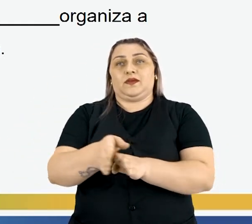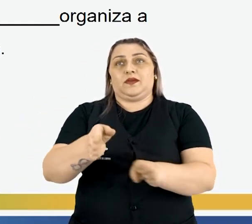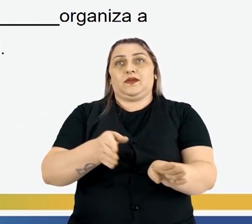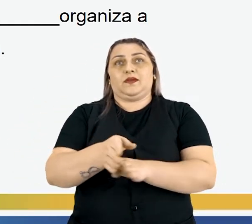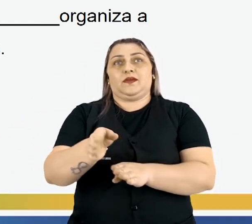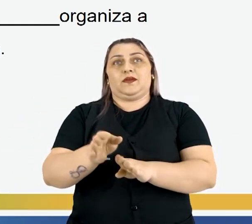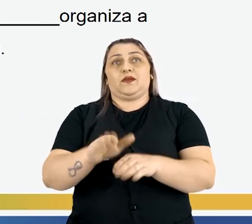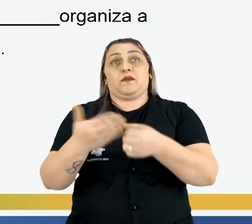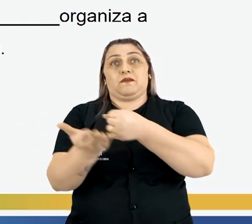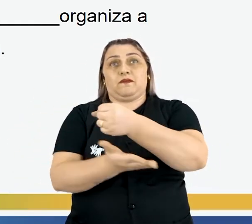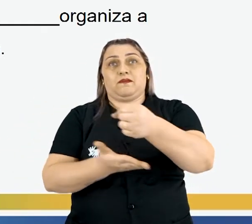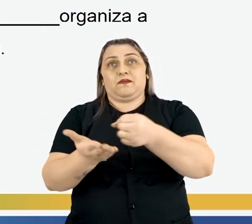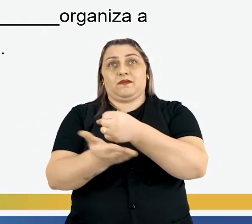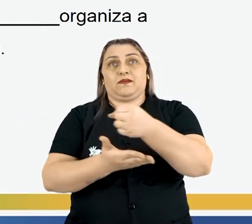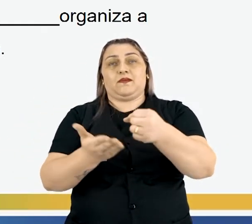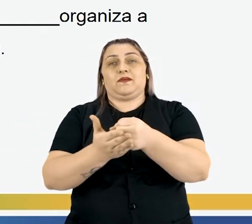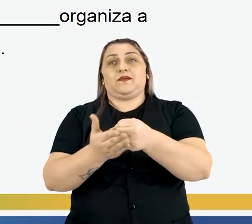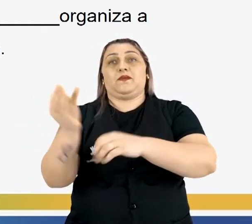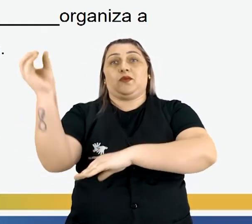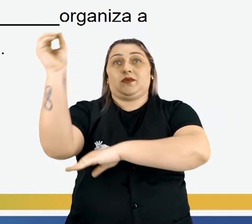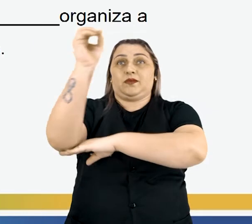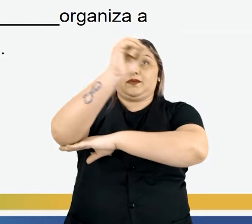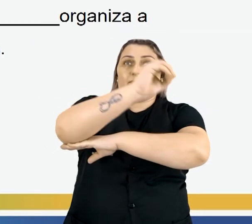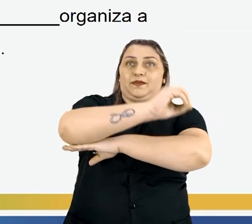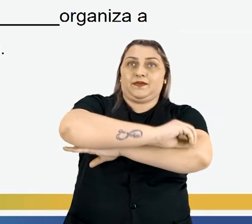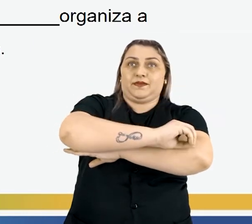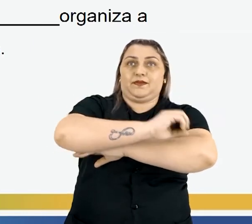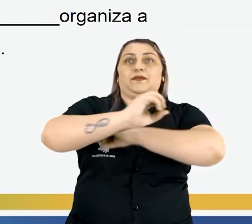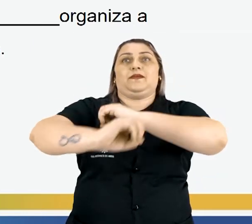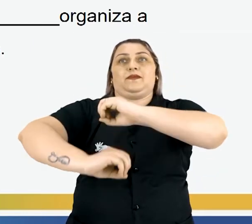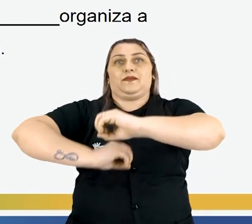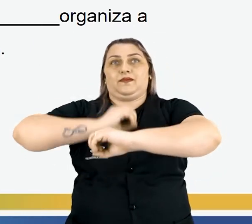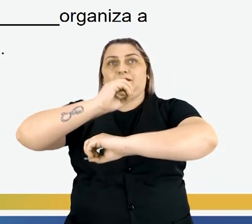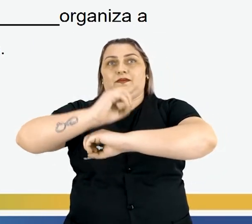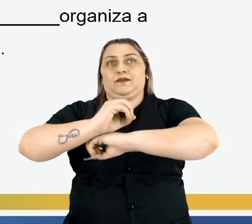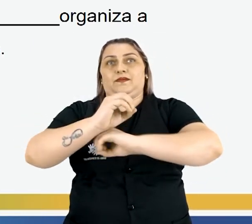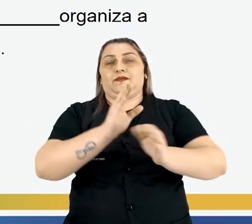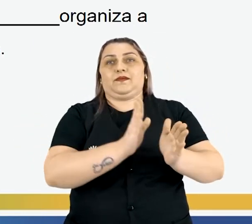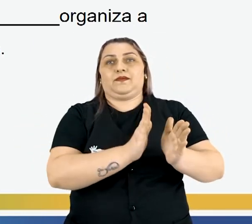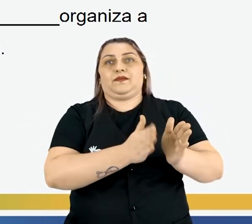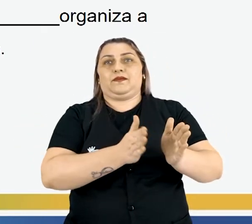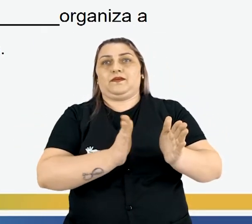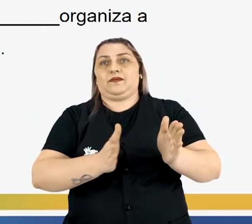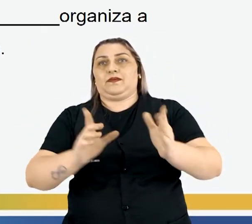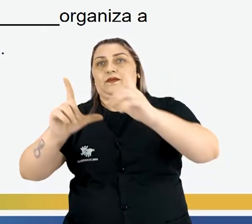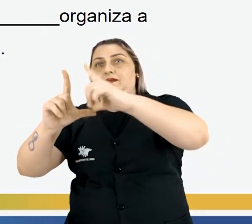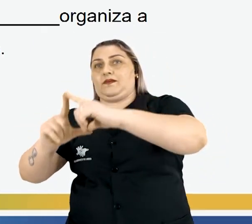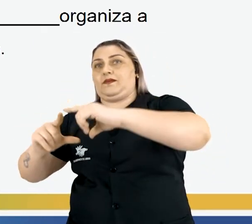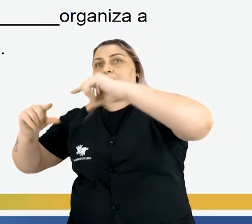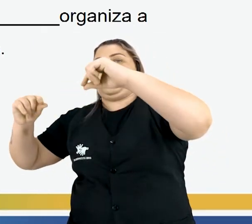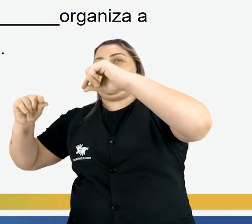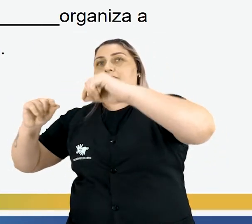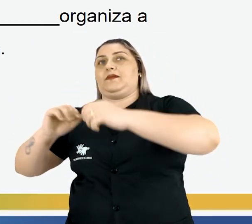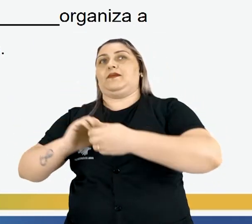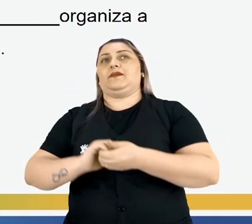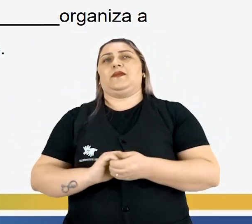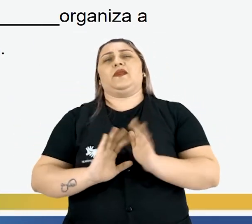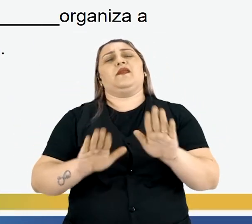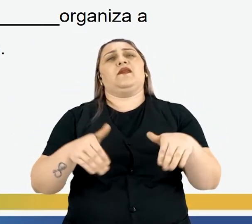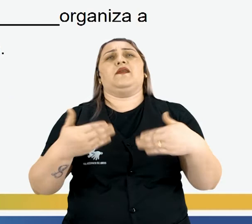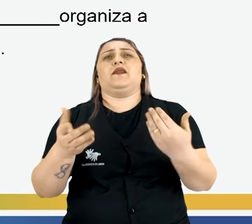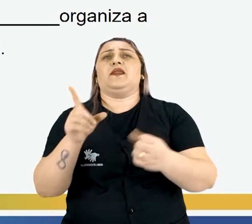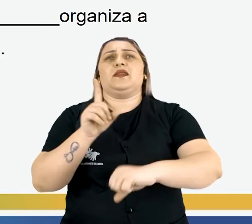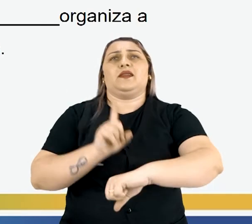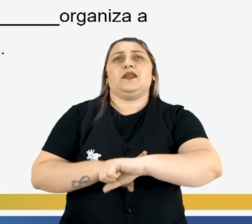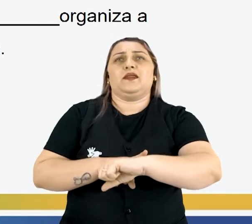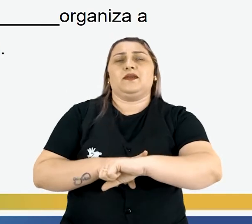orientarmos com base em fenômenos como o pôr do sol, as estações do ano e as fases da lua. Que tempo é